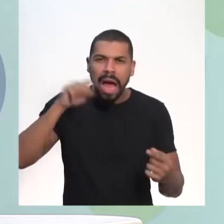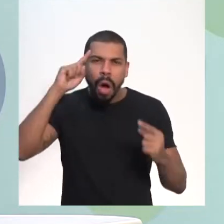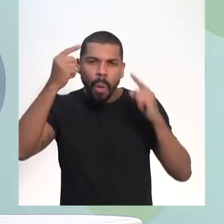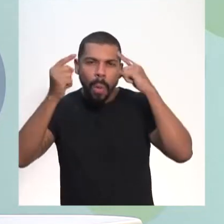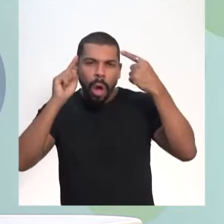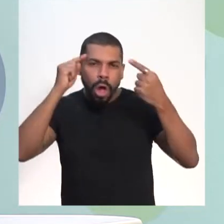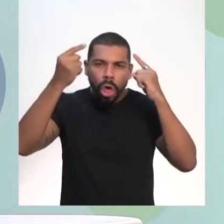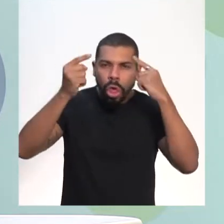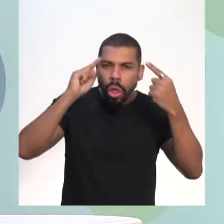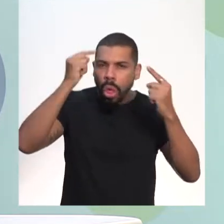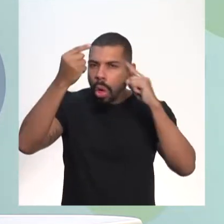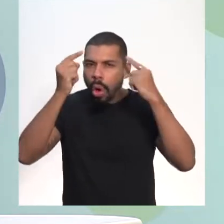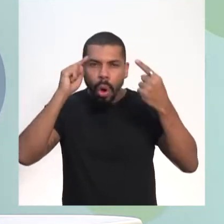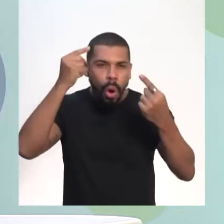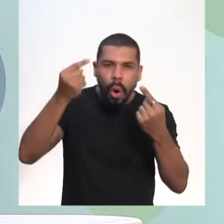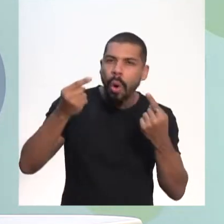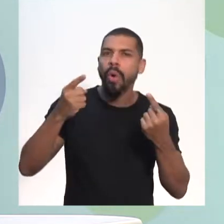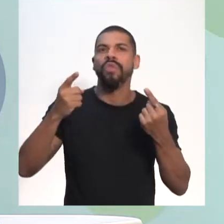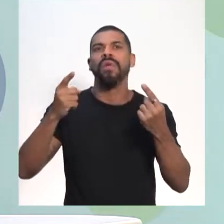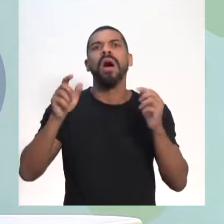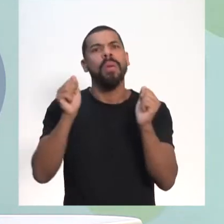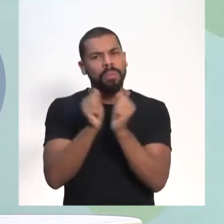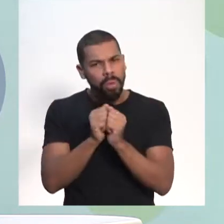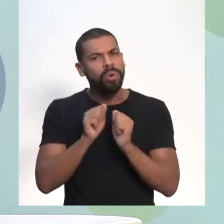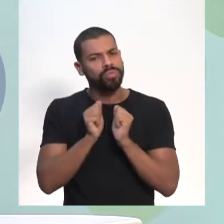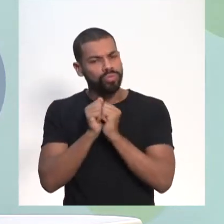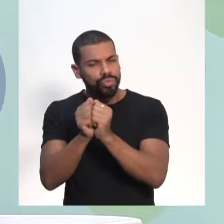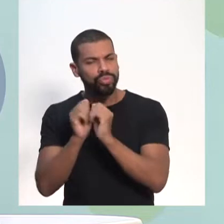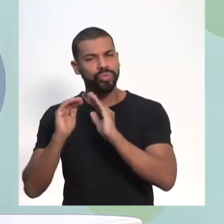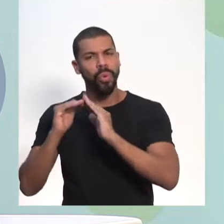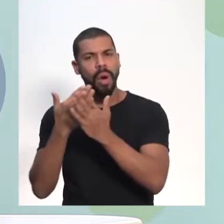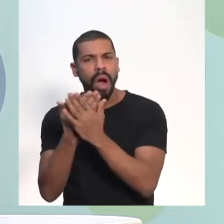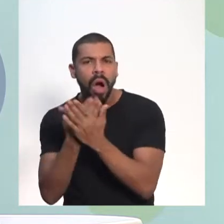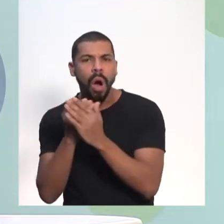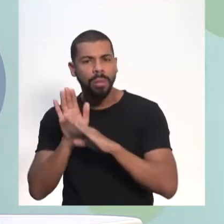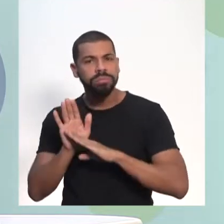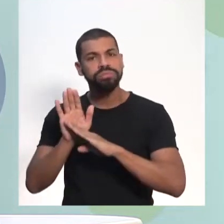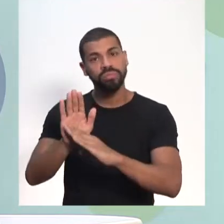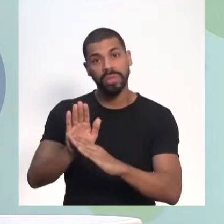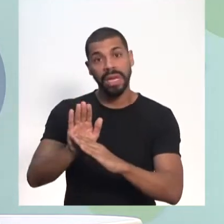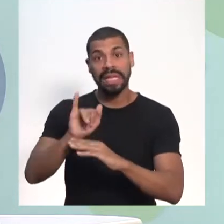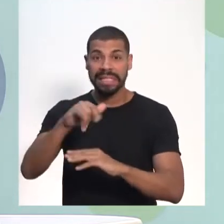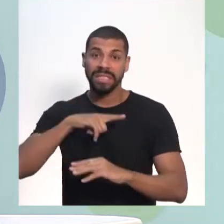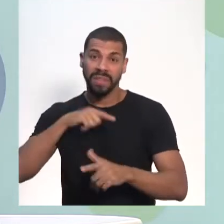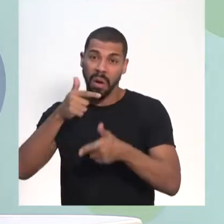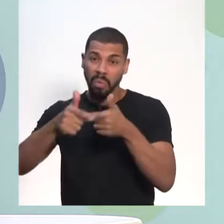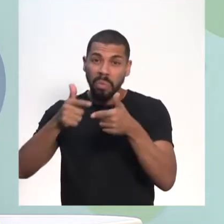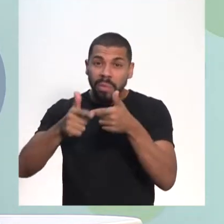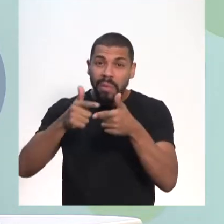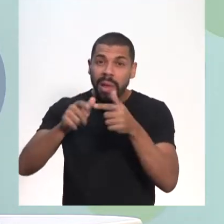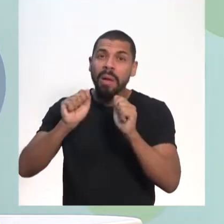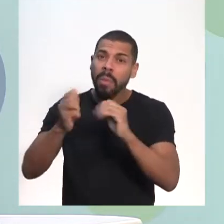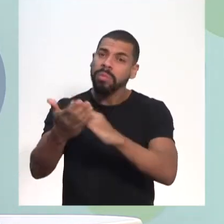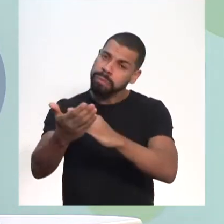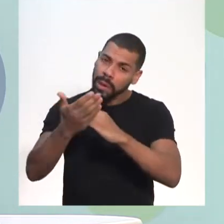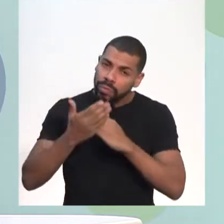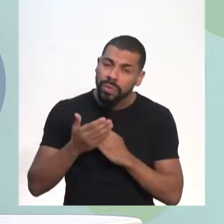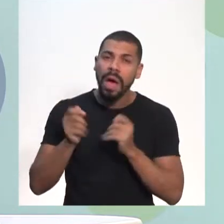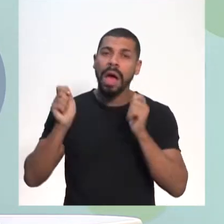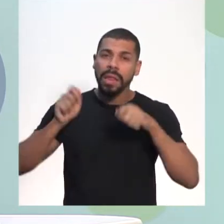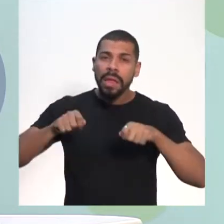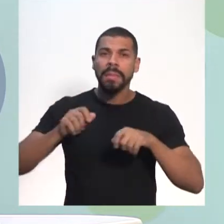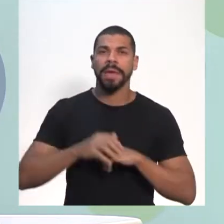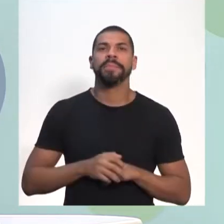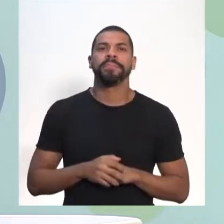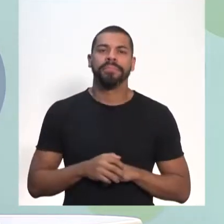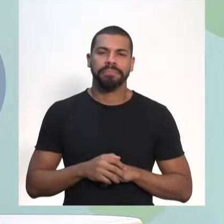organizem essas dúvidas para que a escola possa saná-las e, quando ela precisar de ajuda, que ela possa recorrer também às diretorias